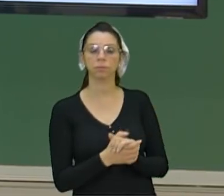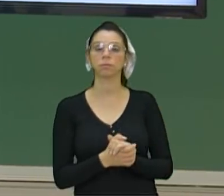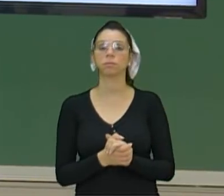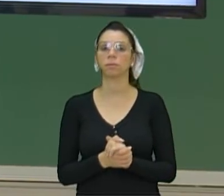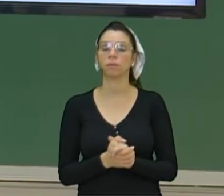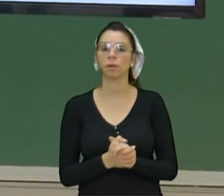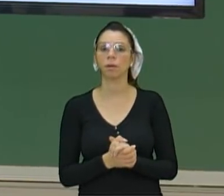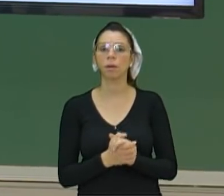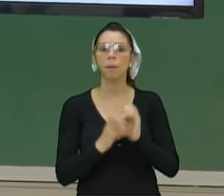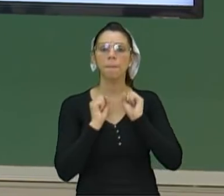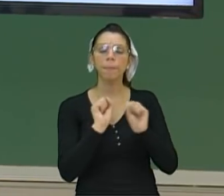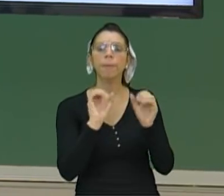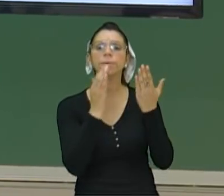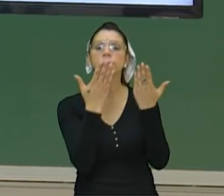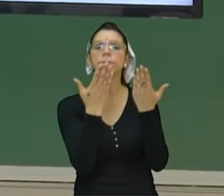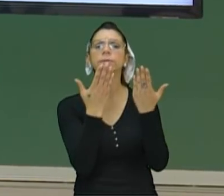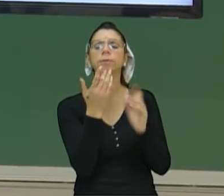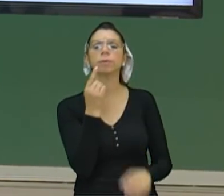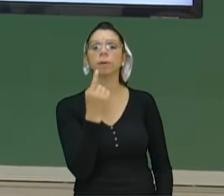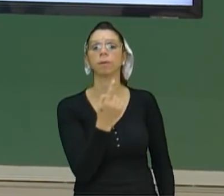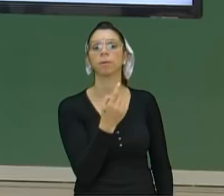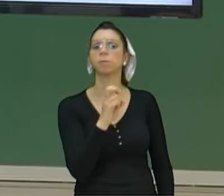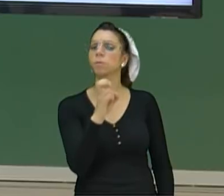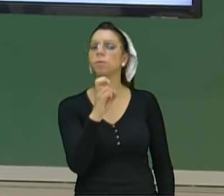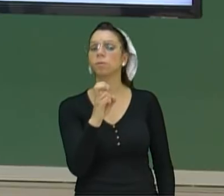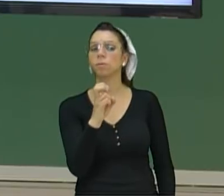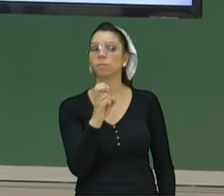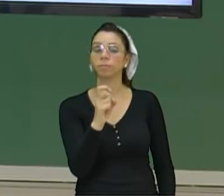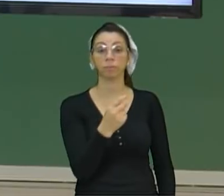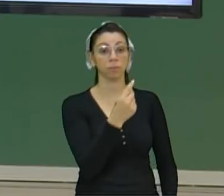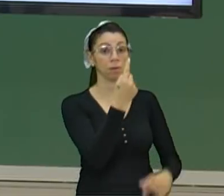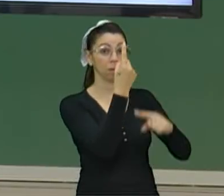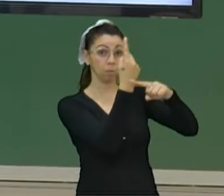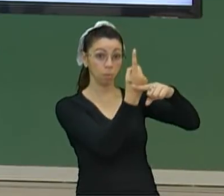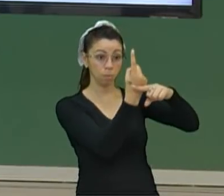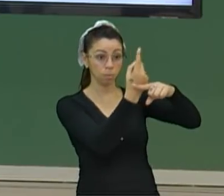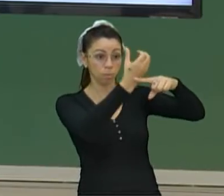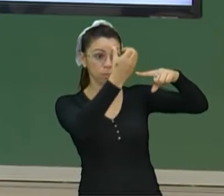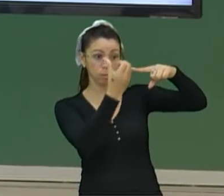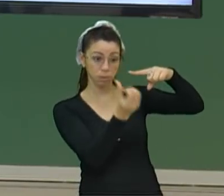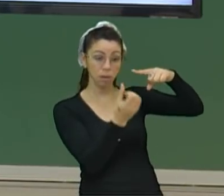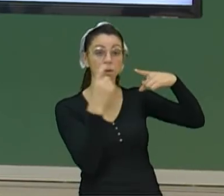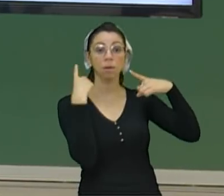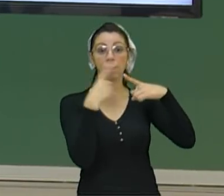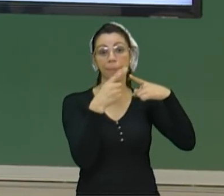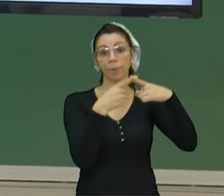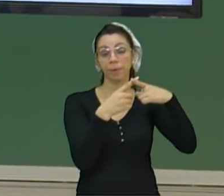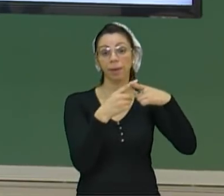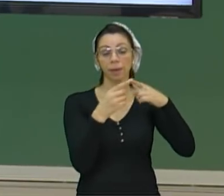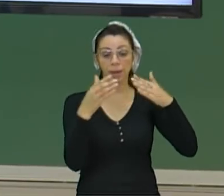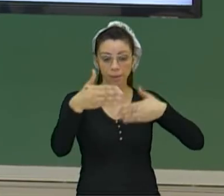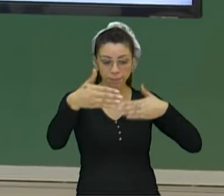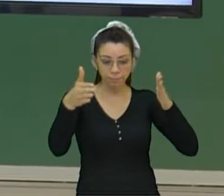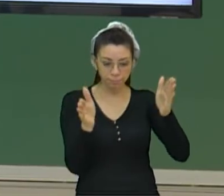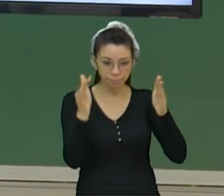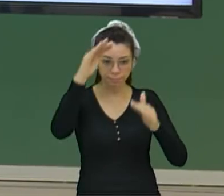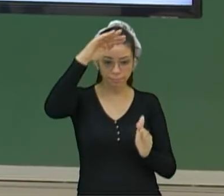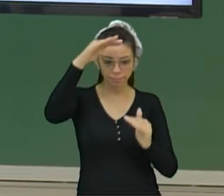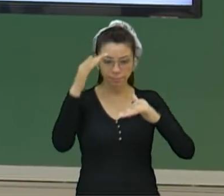Qual que é a probabilidade de cair ali 5? É 1 entre 6, porque o dado tem lá seus 6 ladinhos,